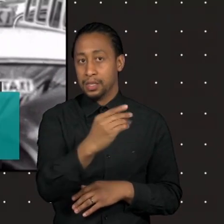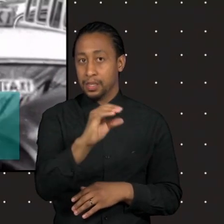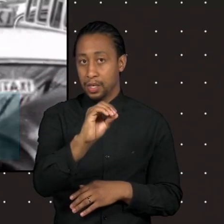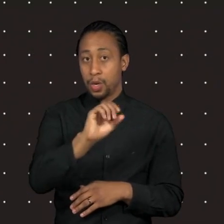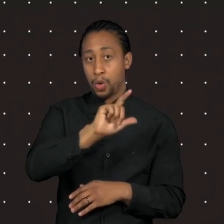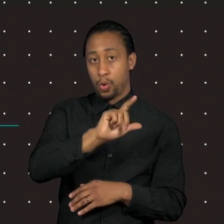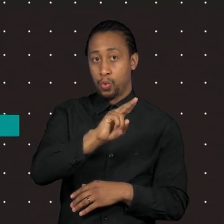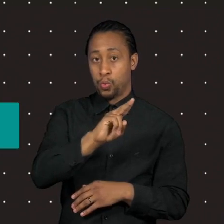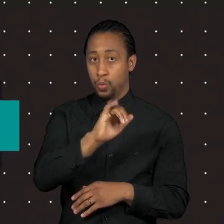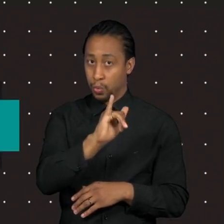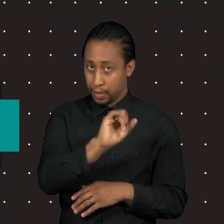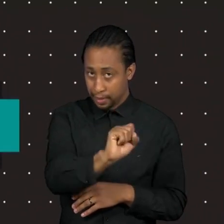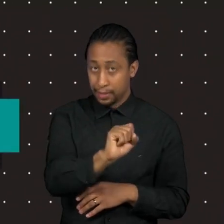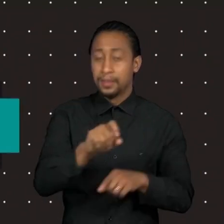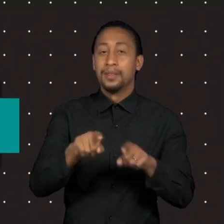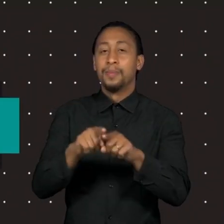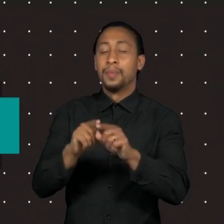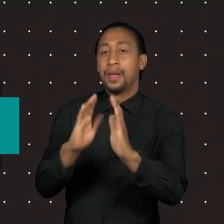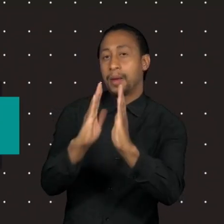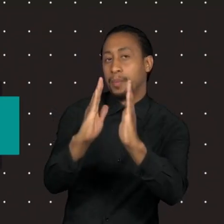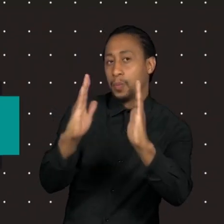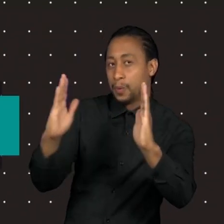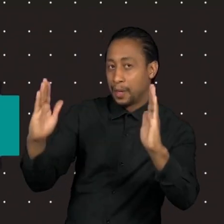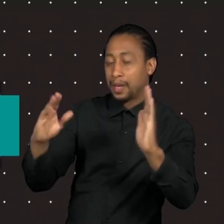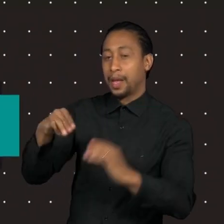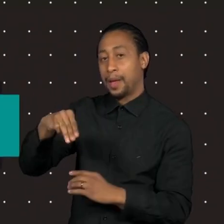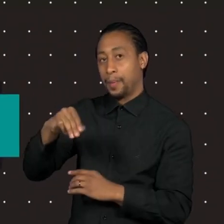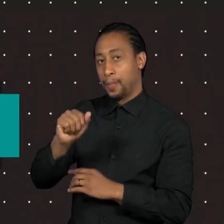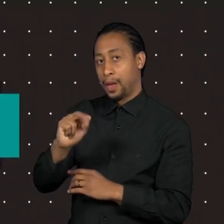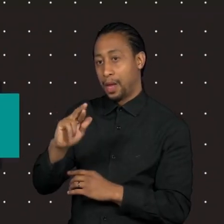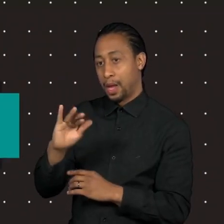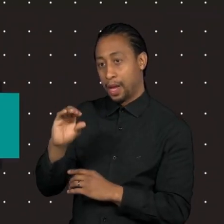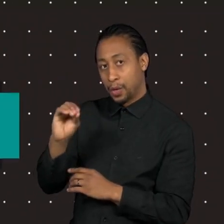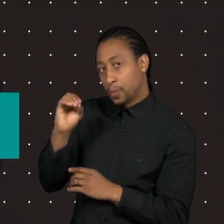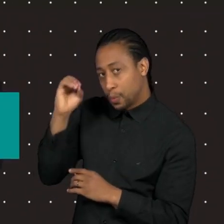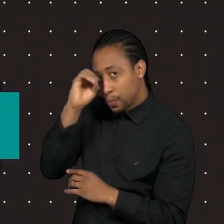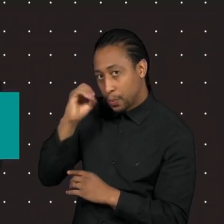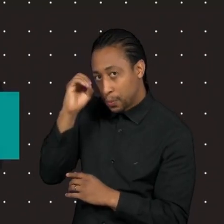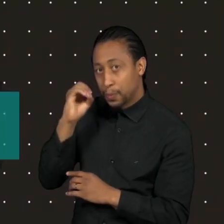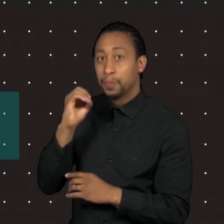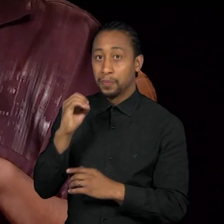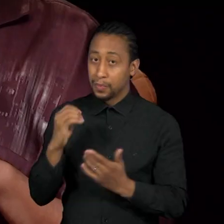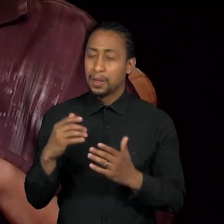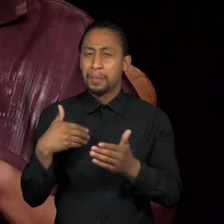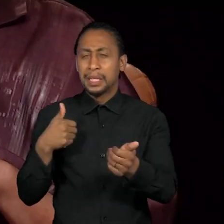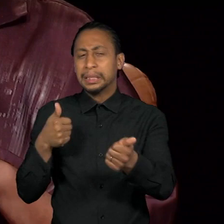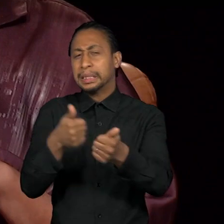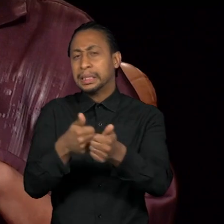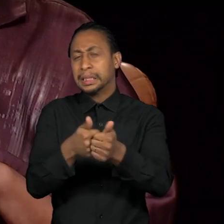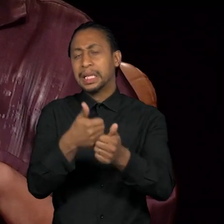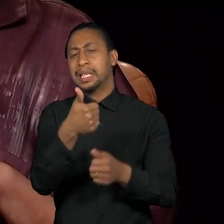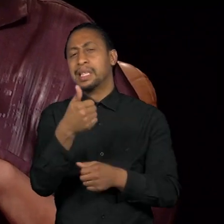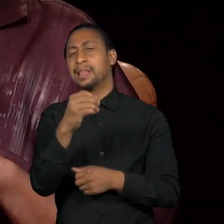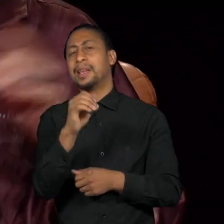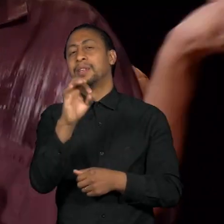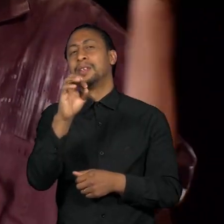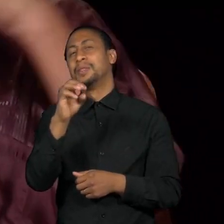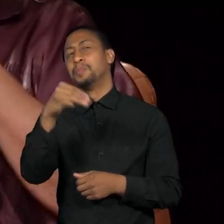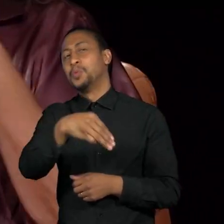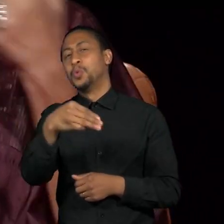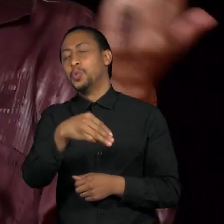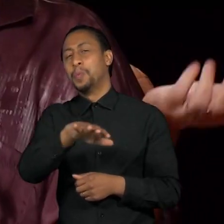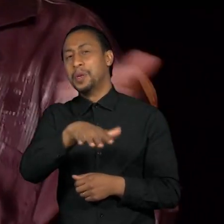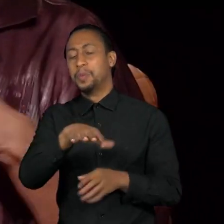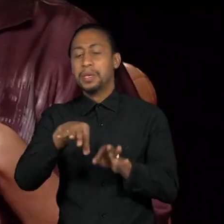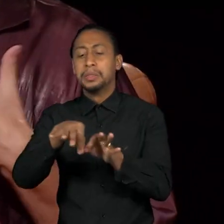Metrópolis, a Biblioteca Mário de Andrade, aí chegava em, sei lá, menos de 10 minutos, né, na escola,